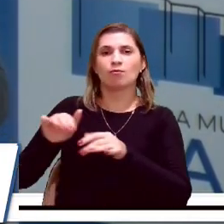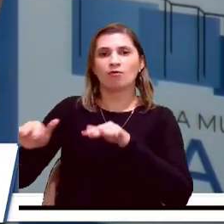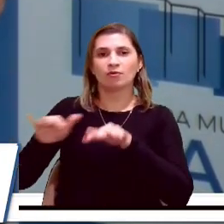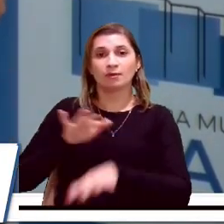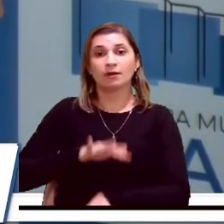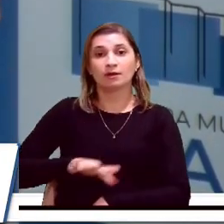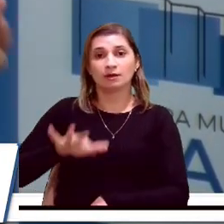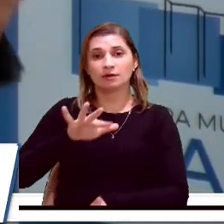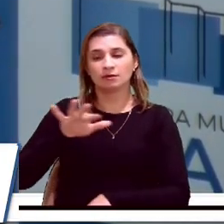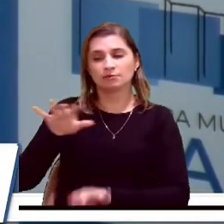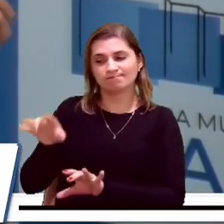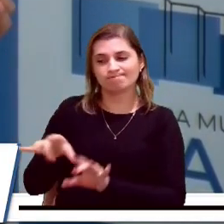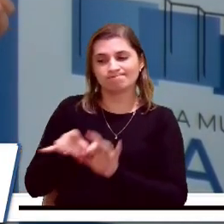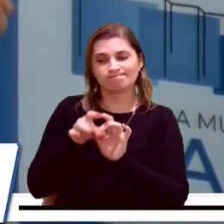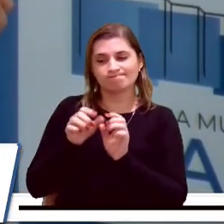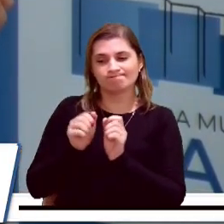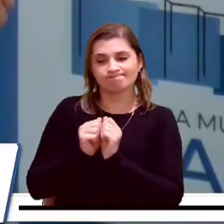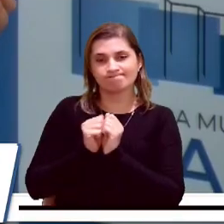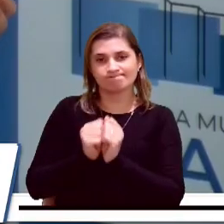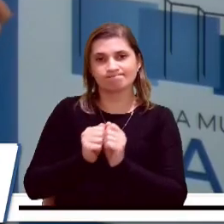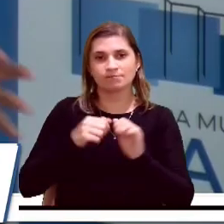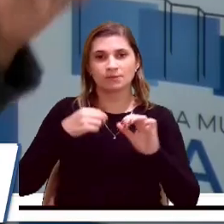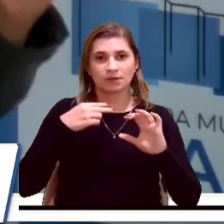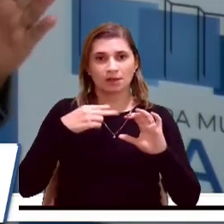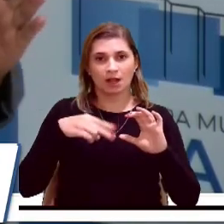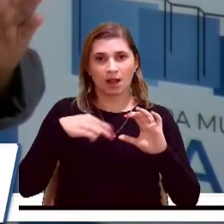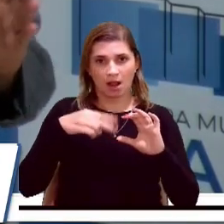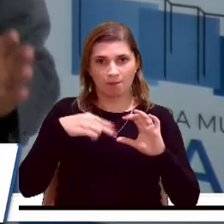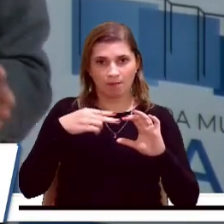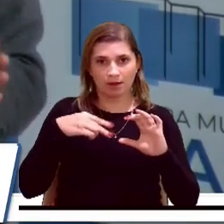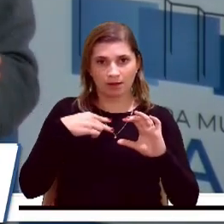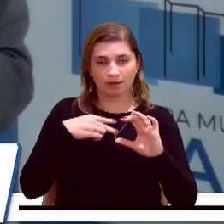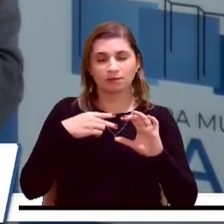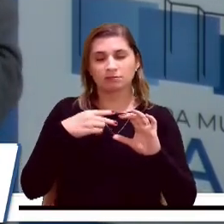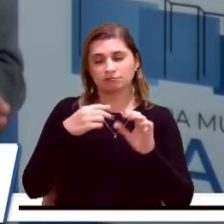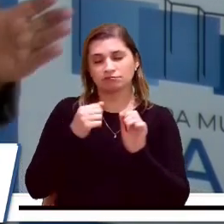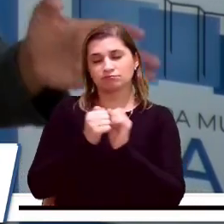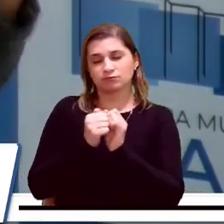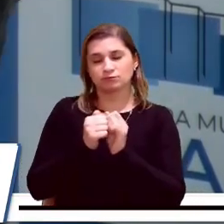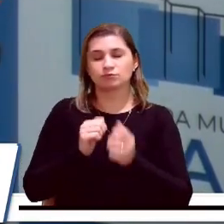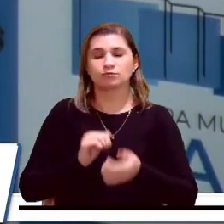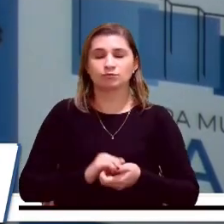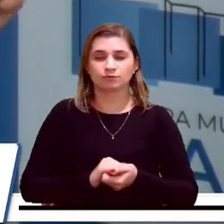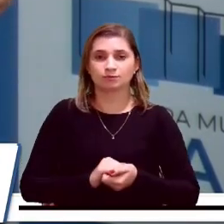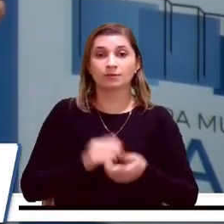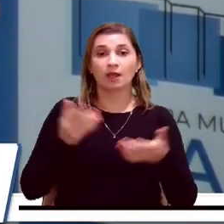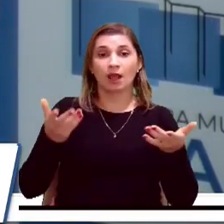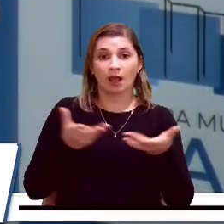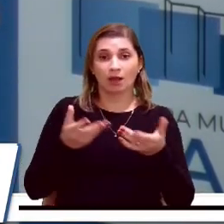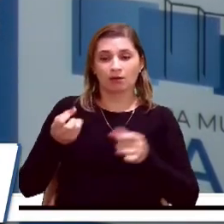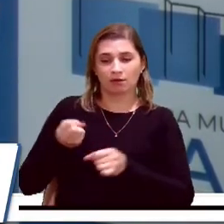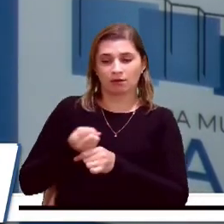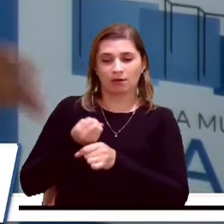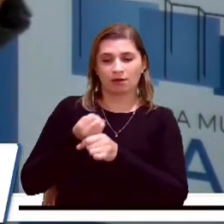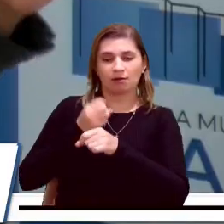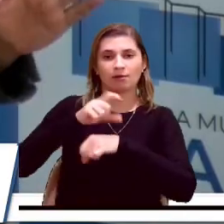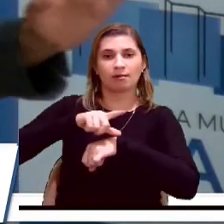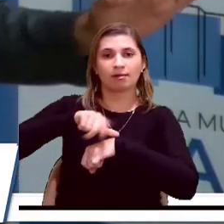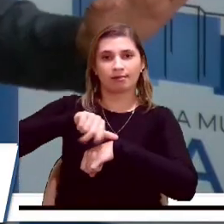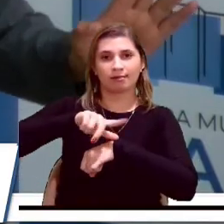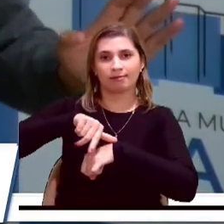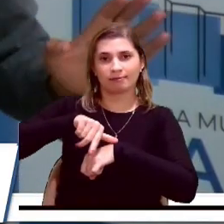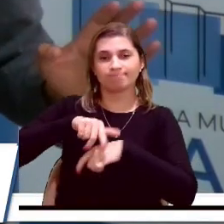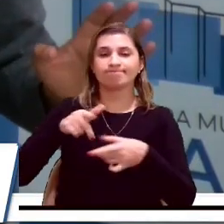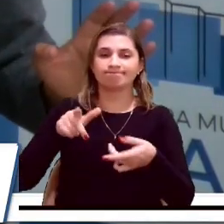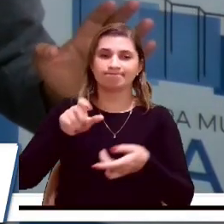junção. Câmara Municipal e coisa. Agora, que a obra está atrasada, tá,